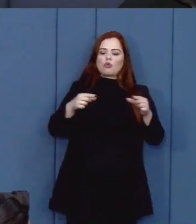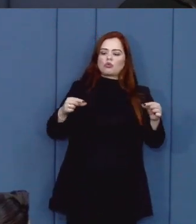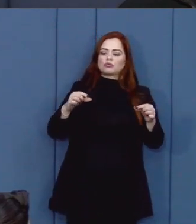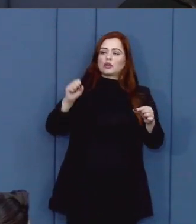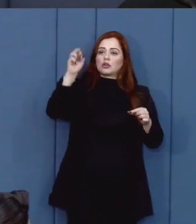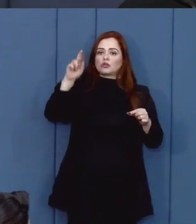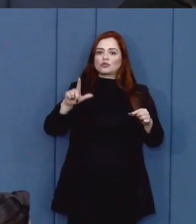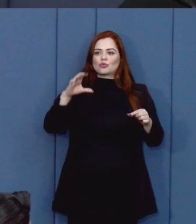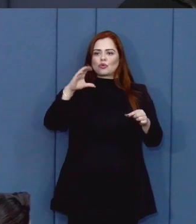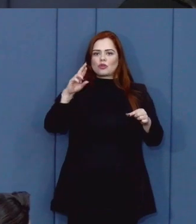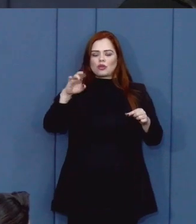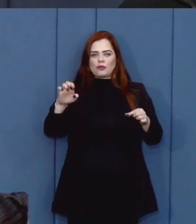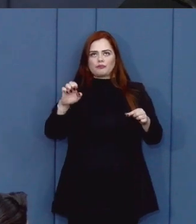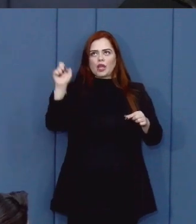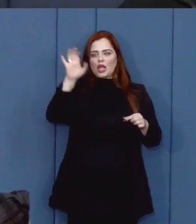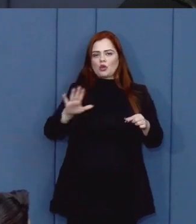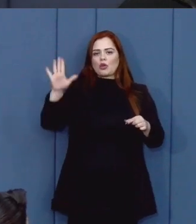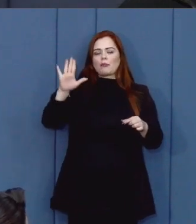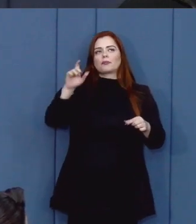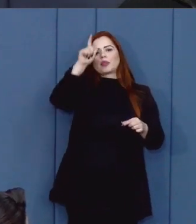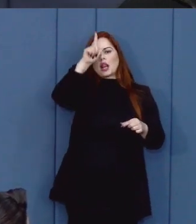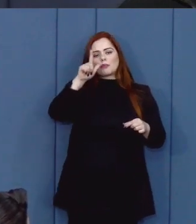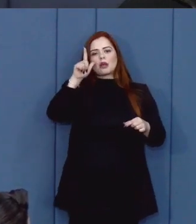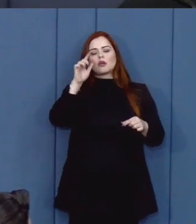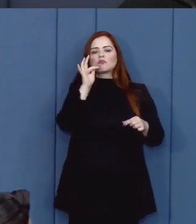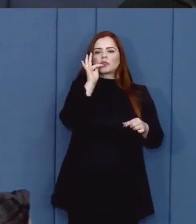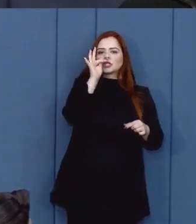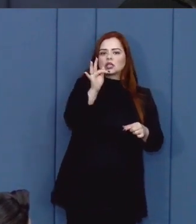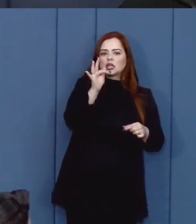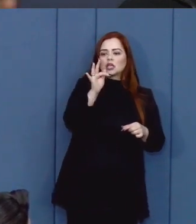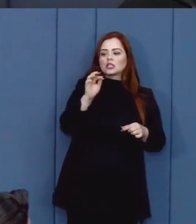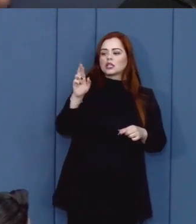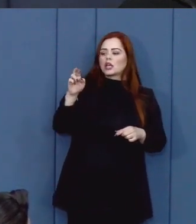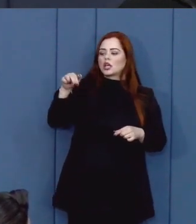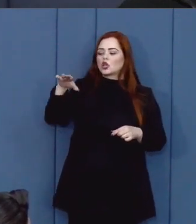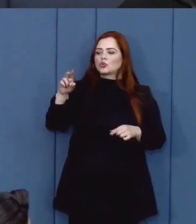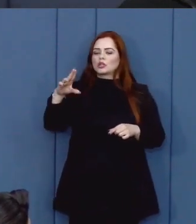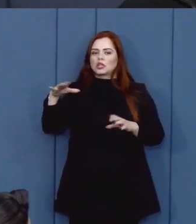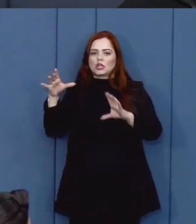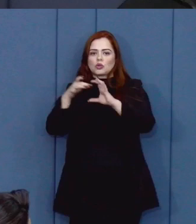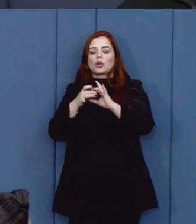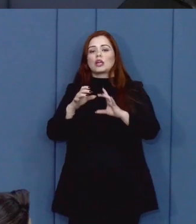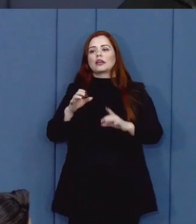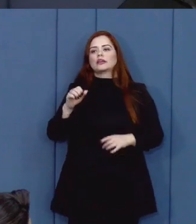sul-coreanos. Europa, estavam os alemães, os franceses, Reino Unido,